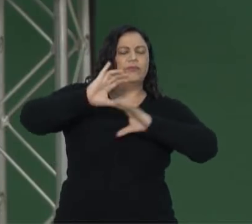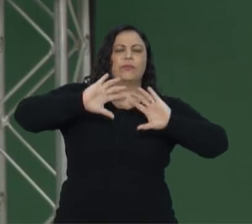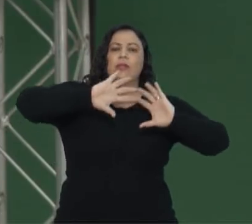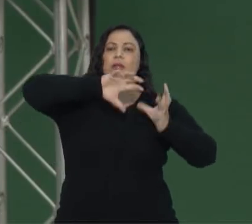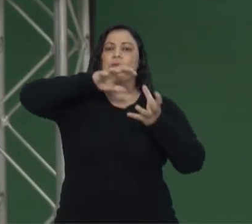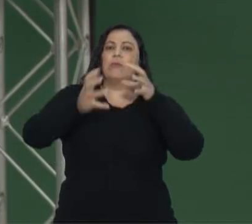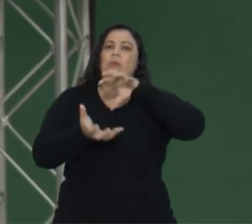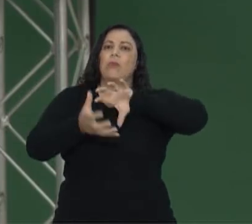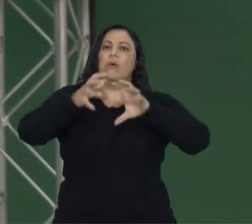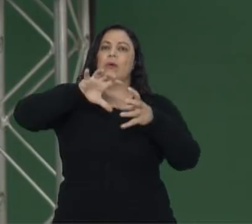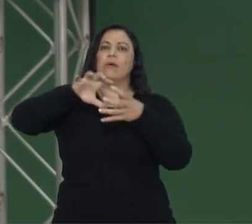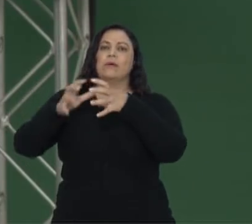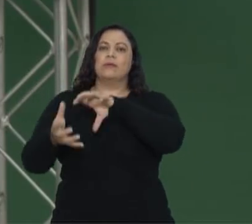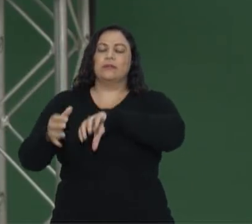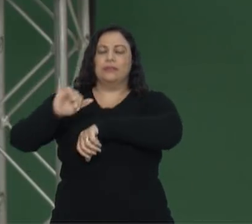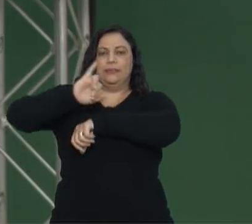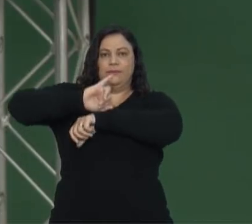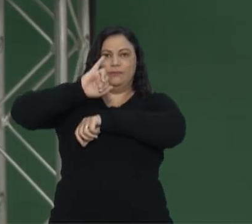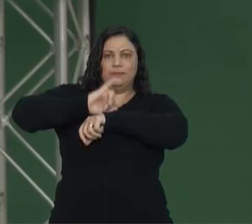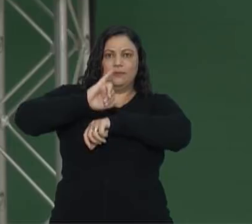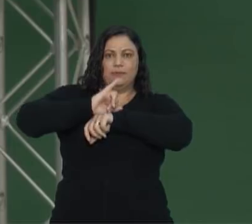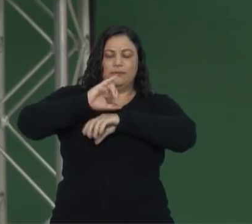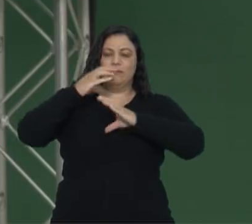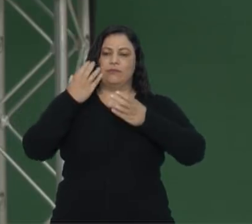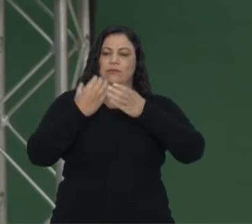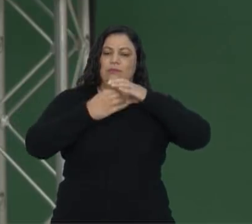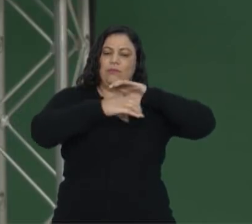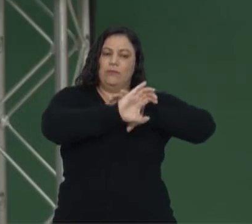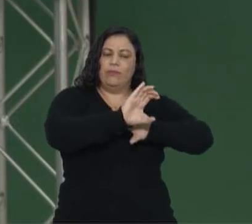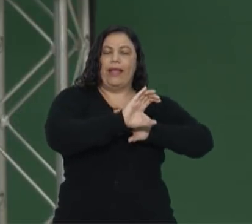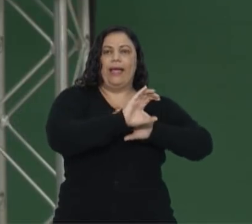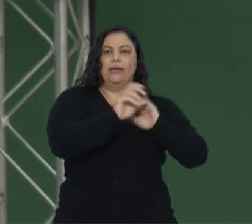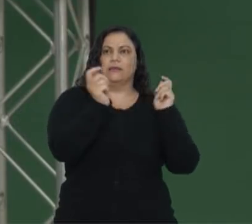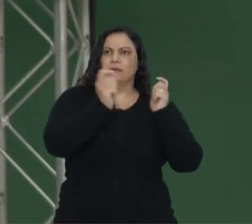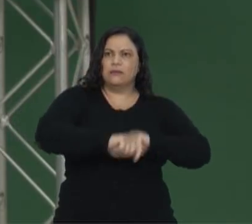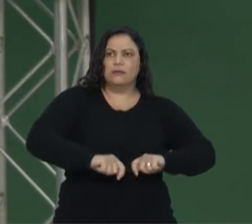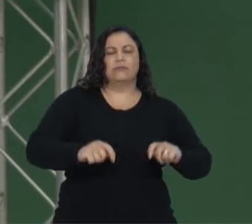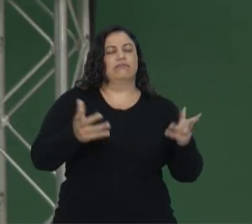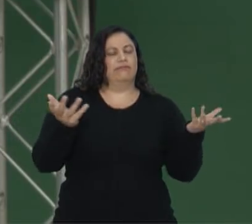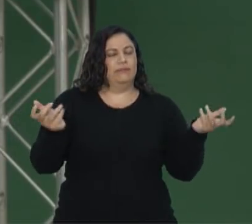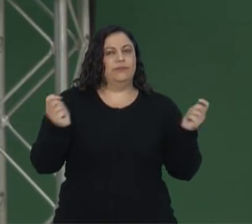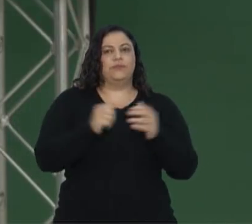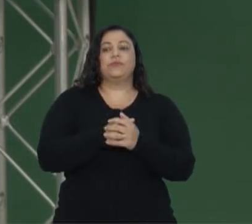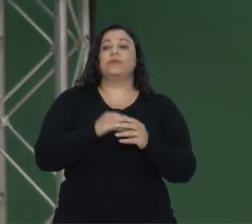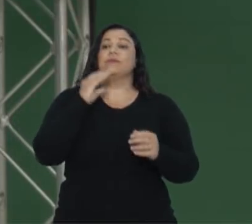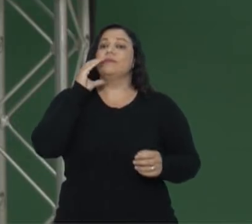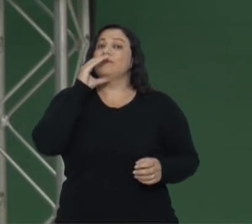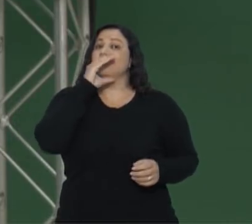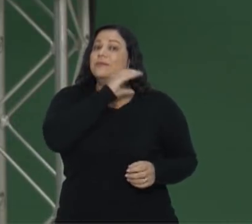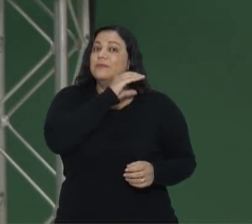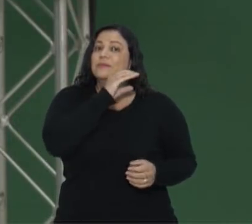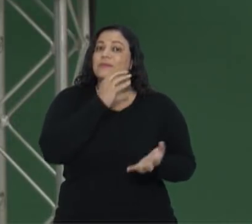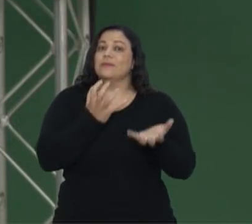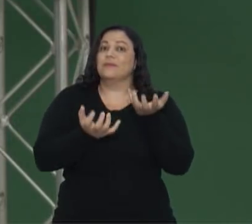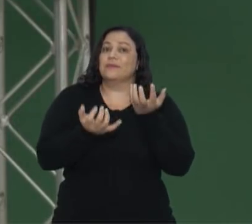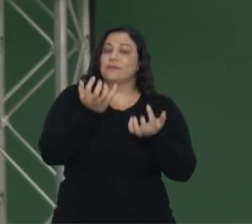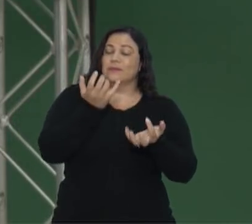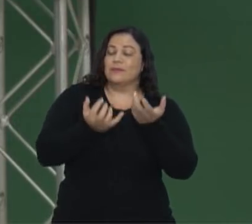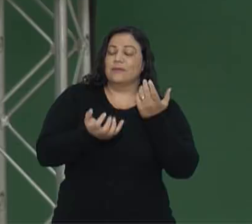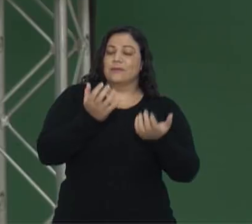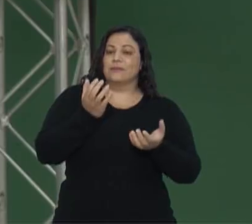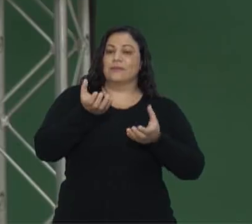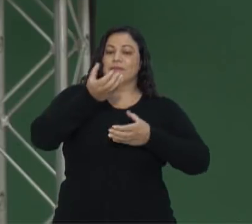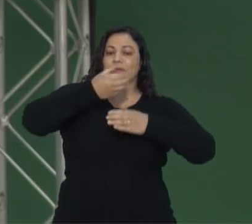passa livremente pela argola. Ela foi aquecida por um determinado período de tempo e foi passada na